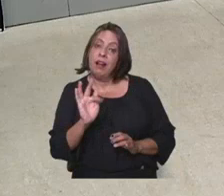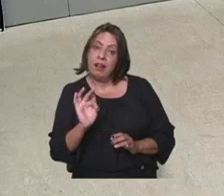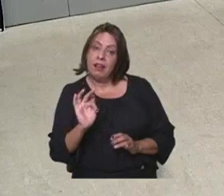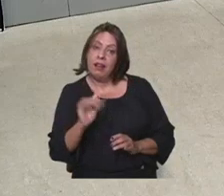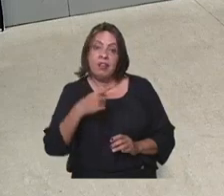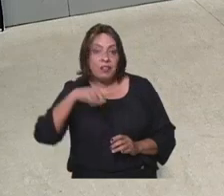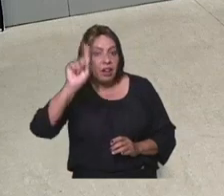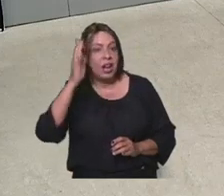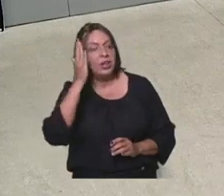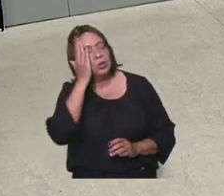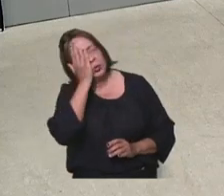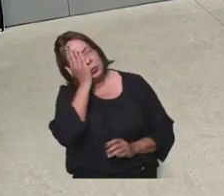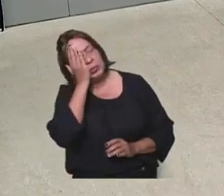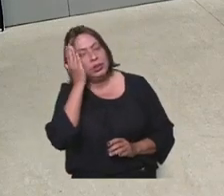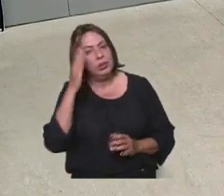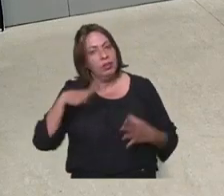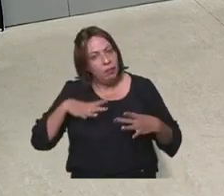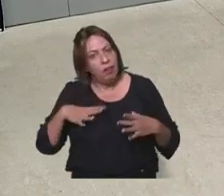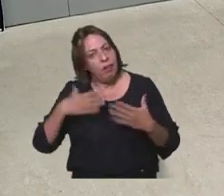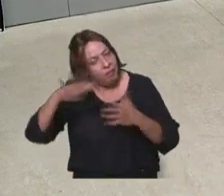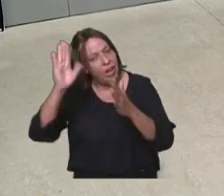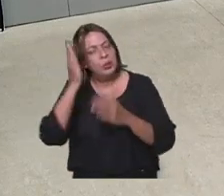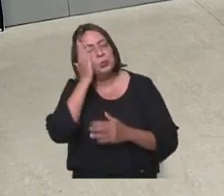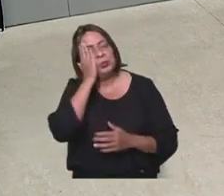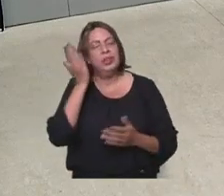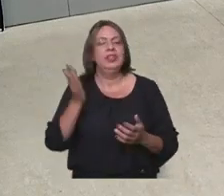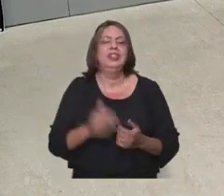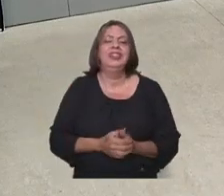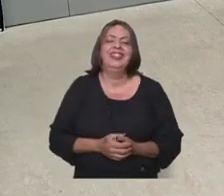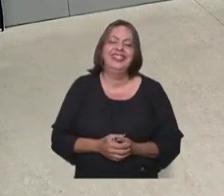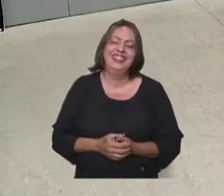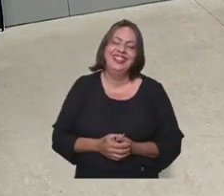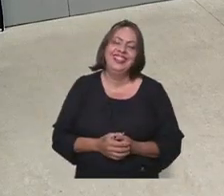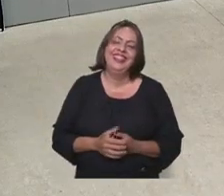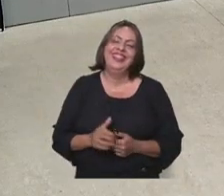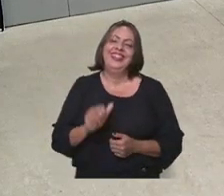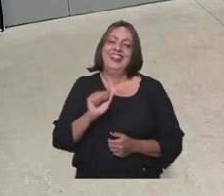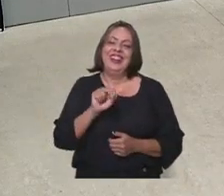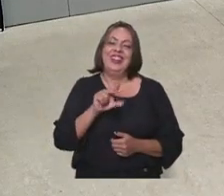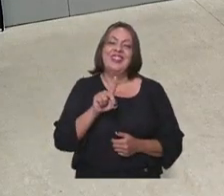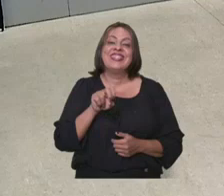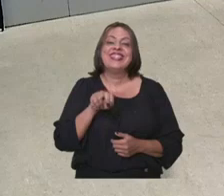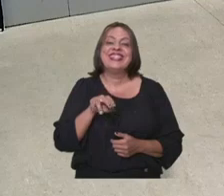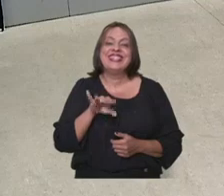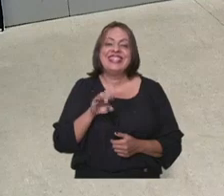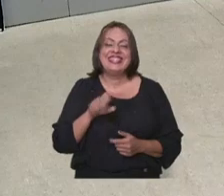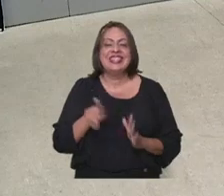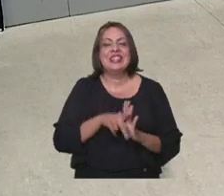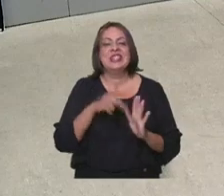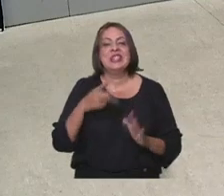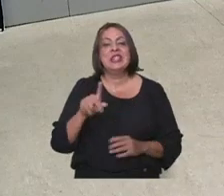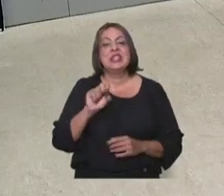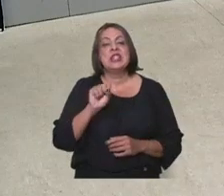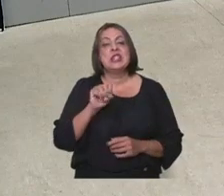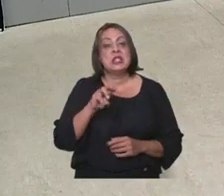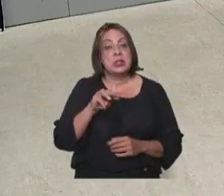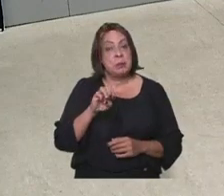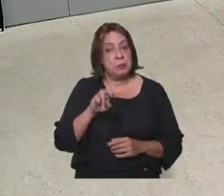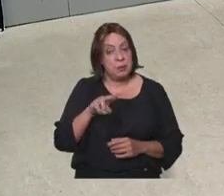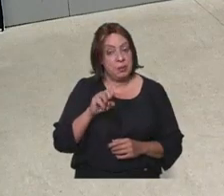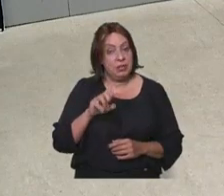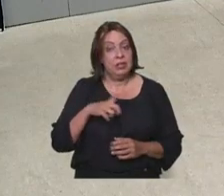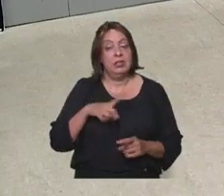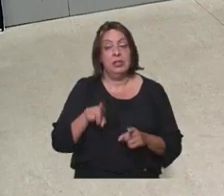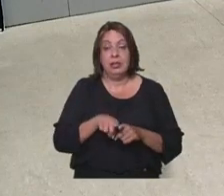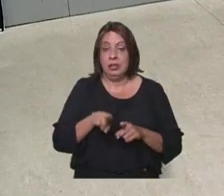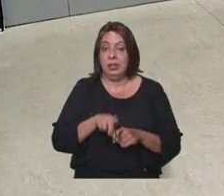Rafa, vá dormir, tá de folga, Rafa. Olha aí, Aldenice, Mariene, Simone Santana, todo mundo. Olha,